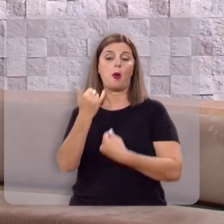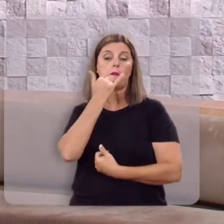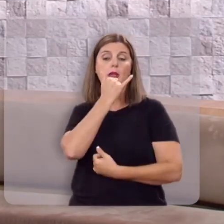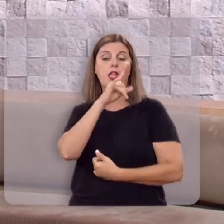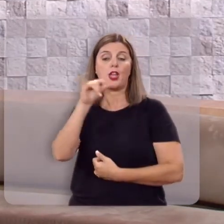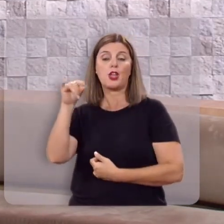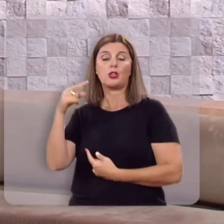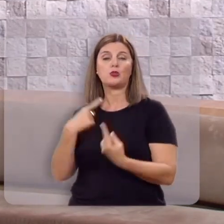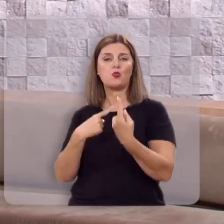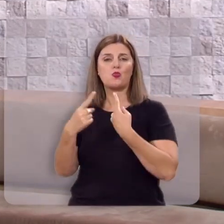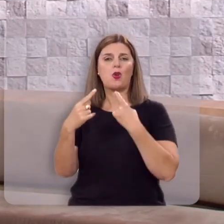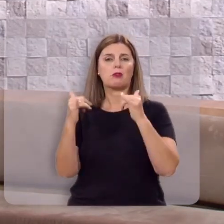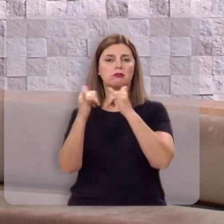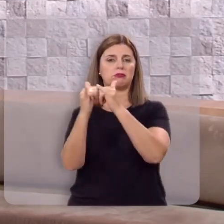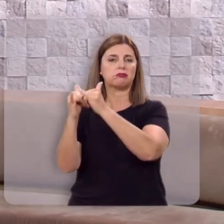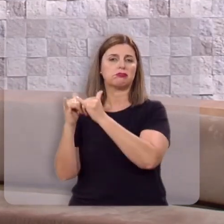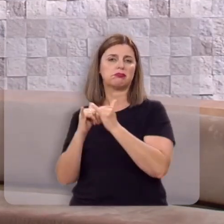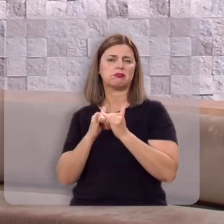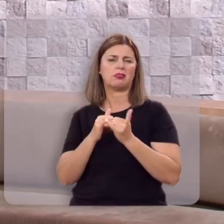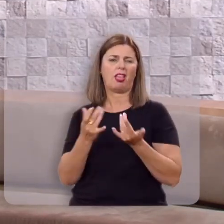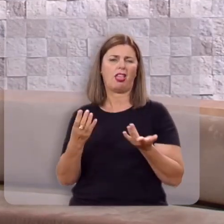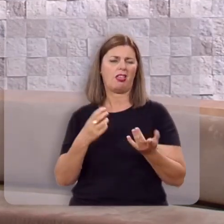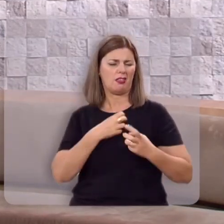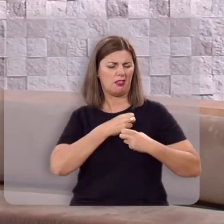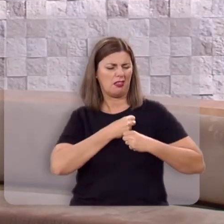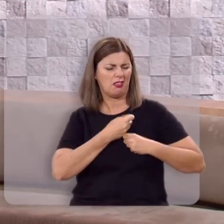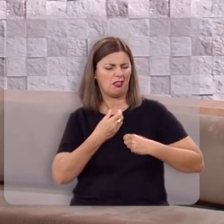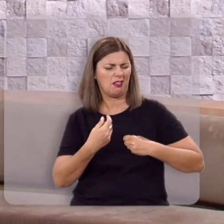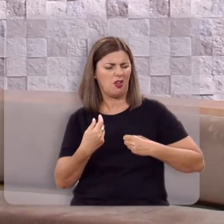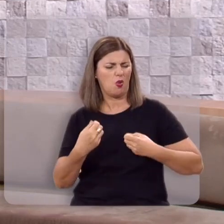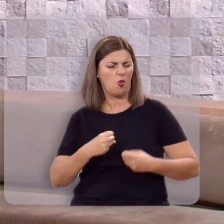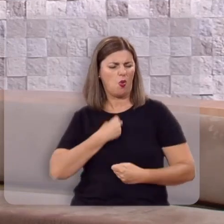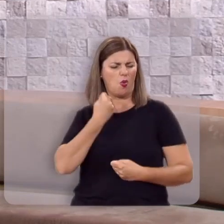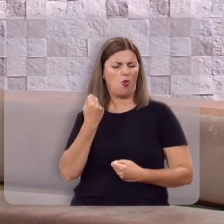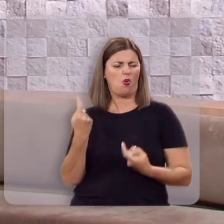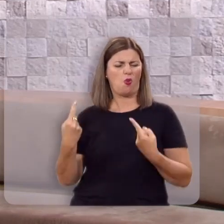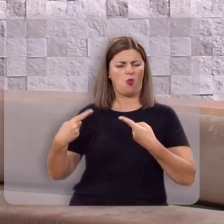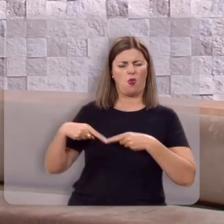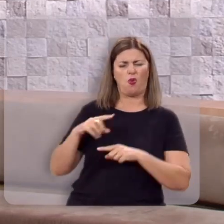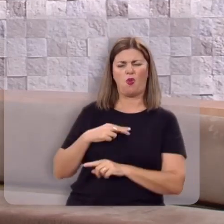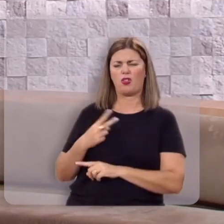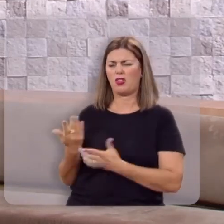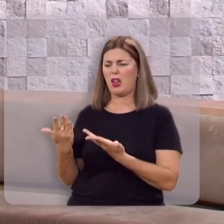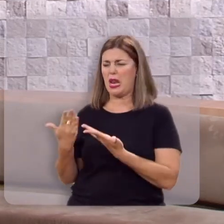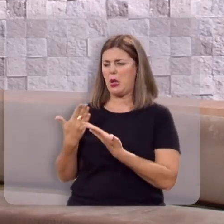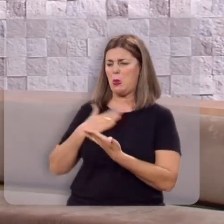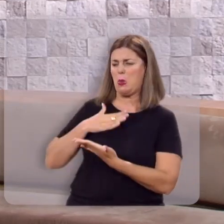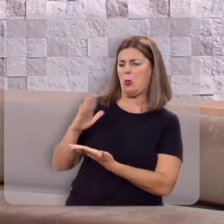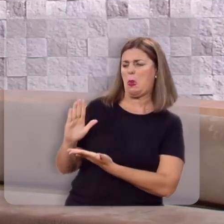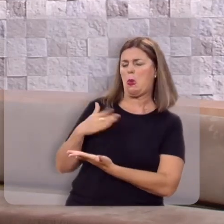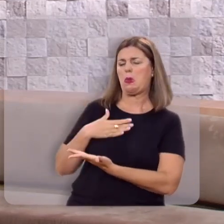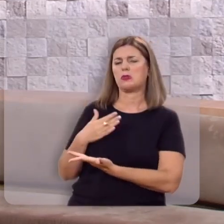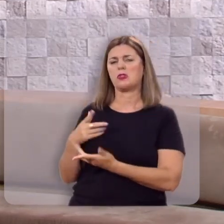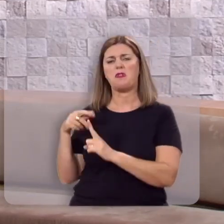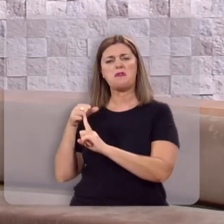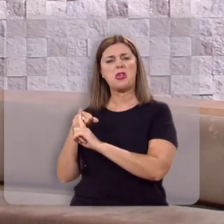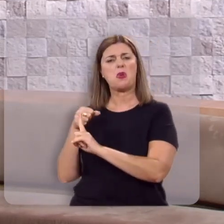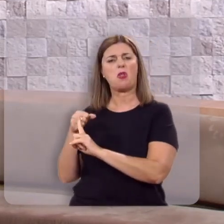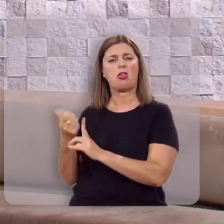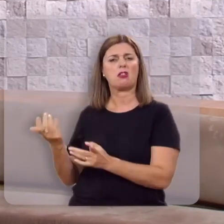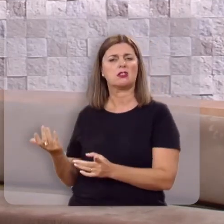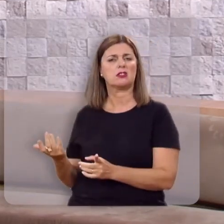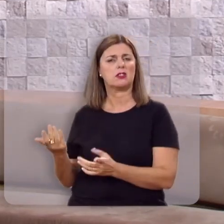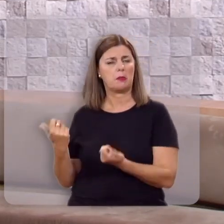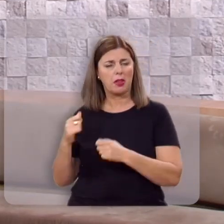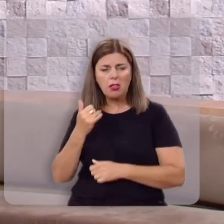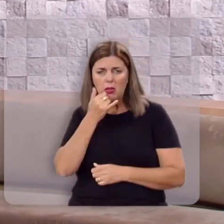suportai-vos uns aos outros e perdoai-vos mutuamente. Tanta mágoa, tanto ranço, tanto ódio, tanta vingança, tanta